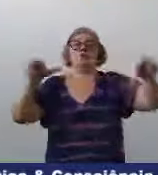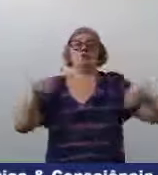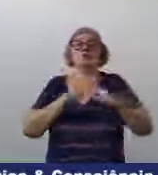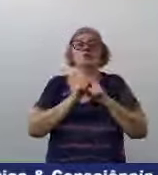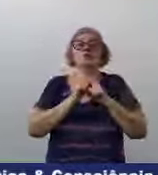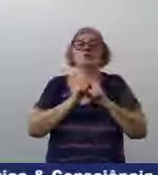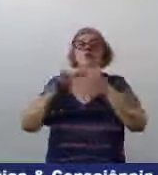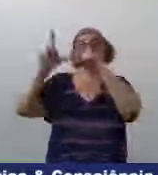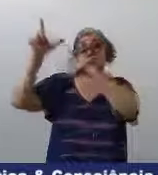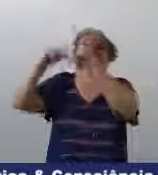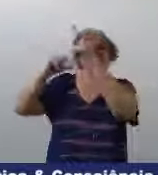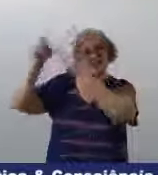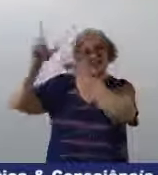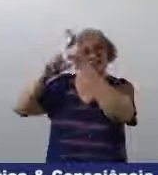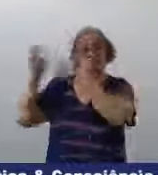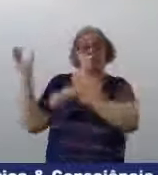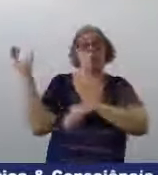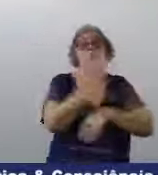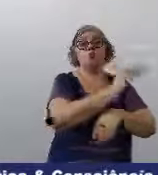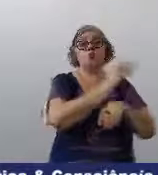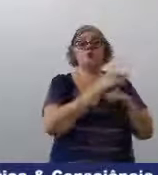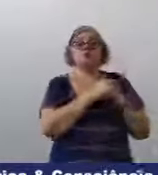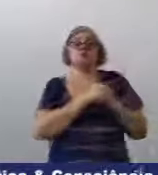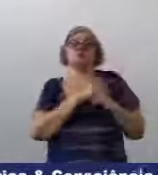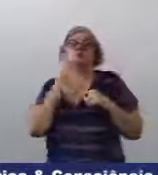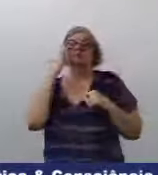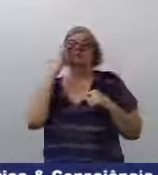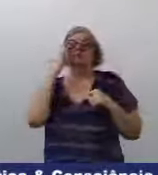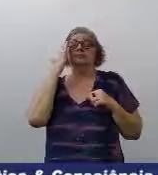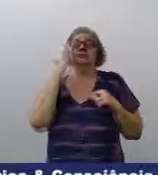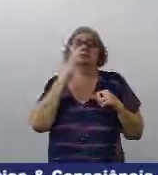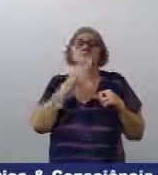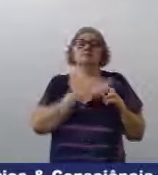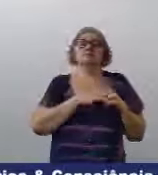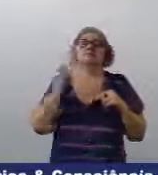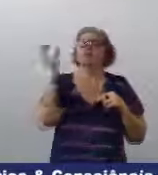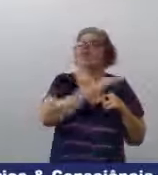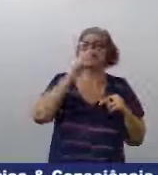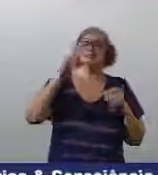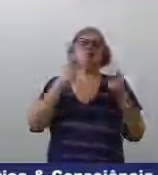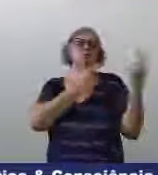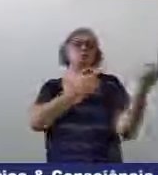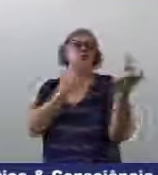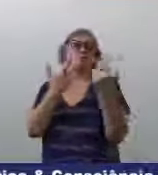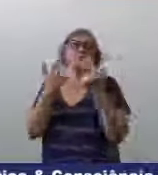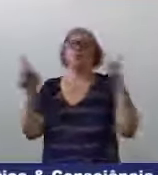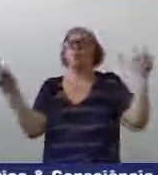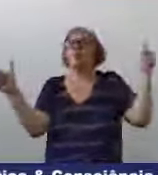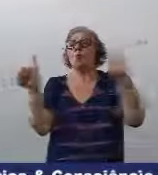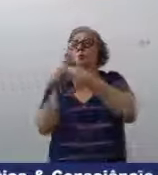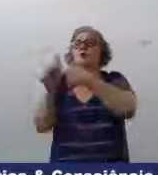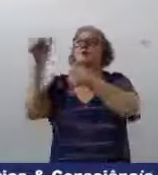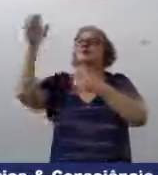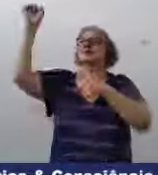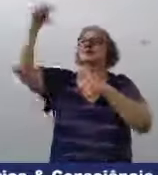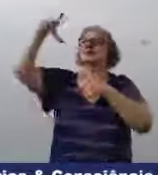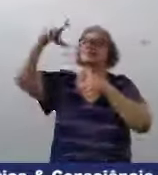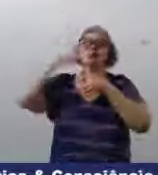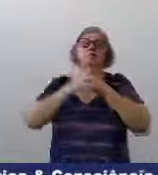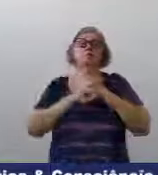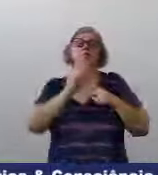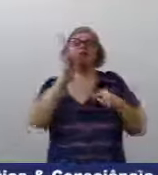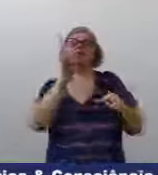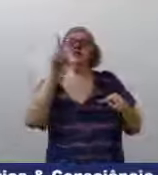A observação do bailado dessa estrela, que chega a velocidades semelhantes à da luz, 25